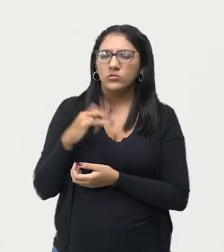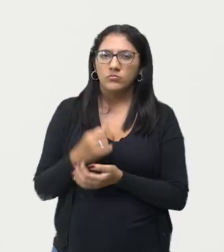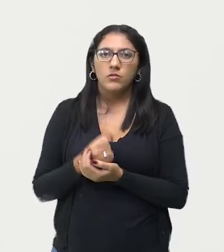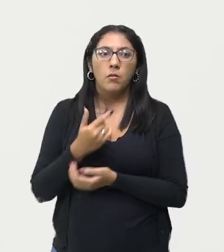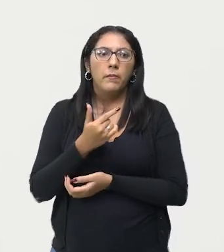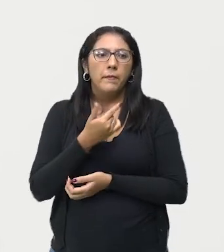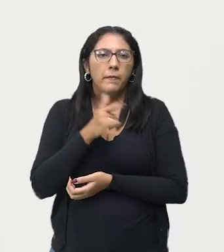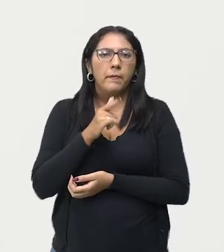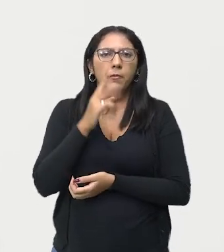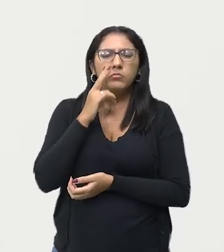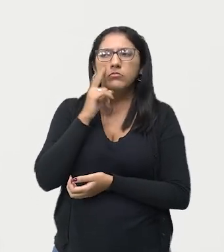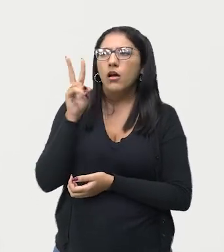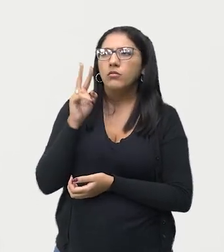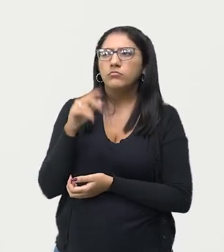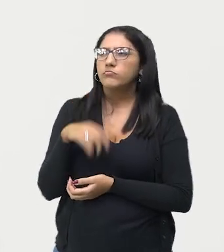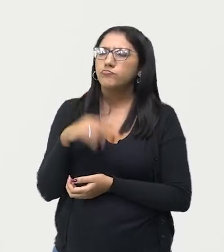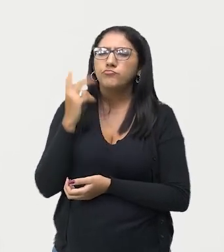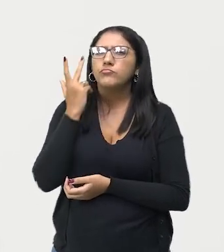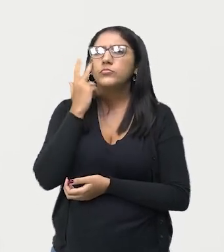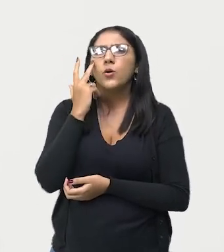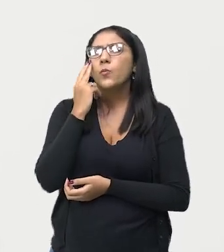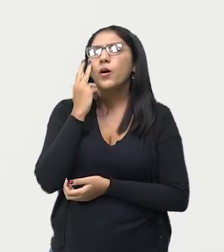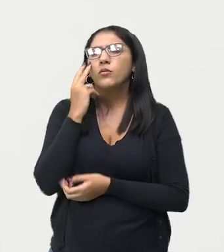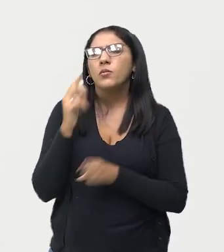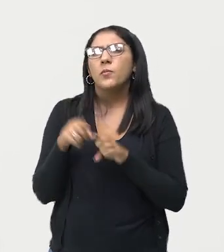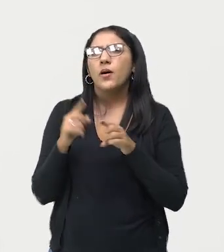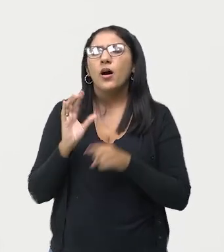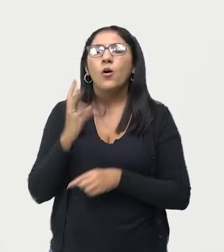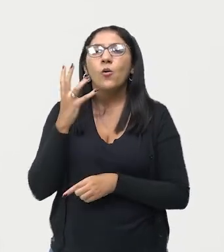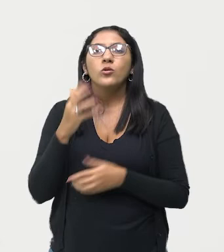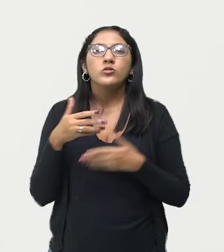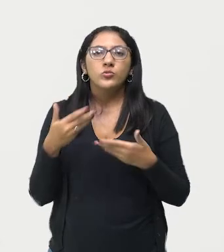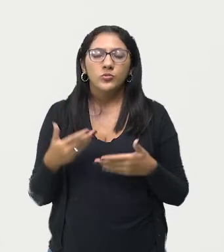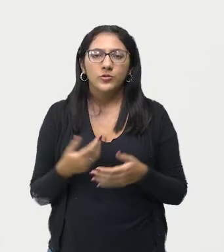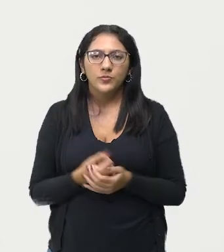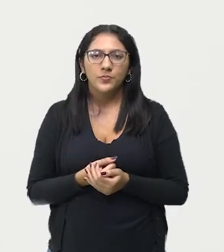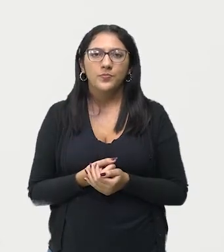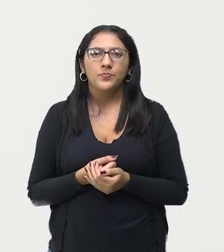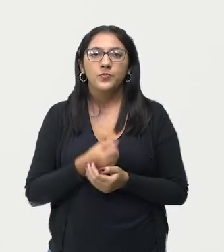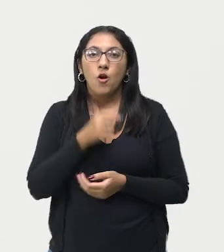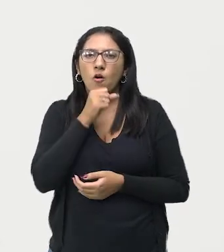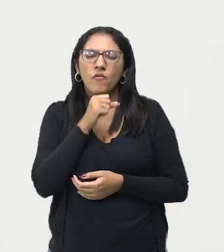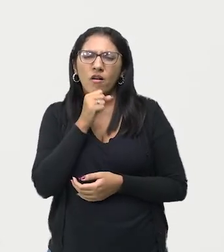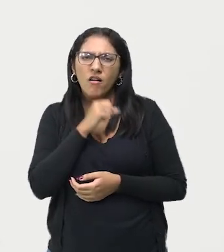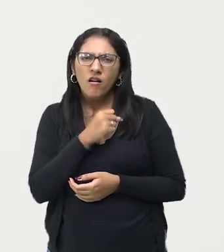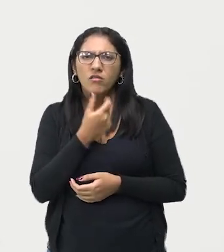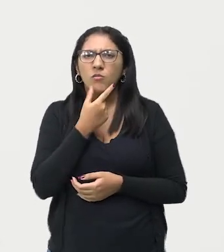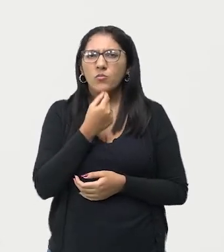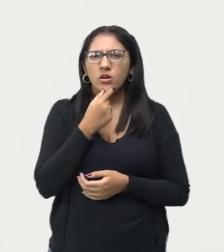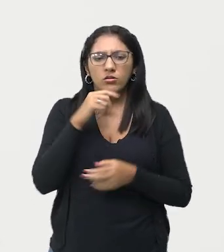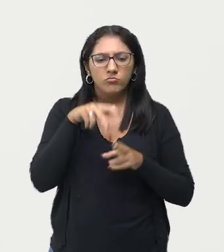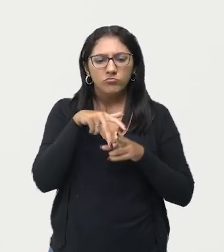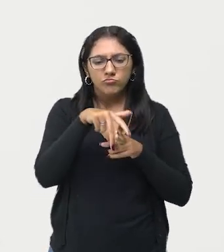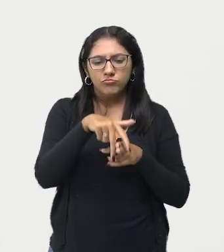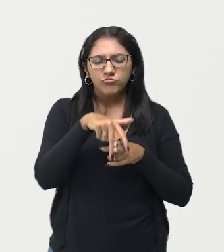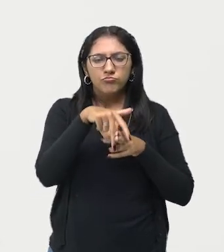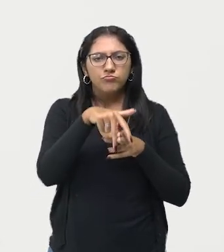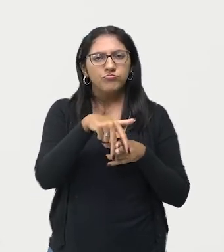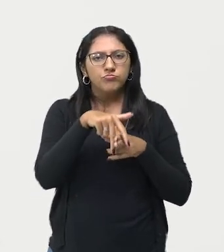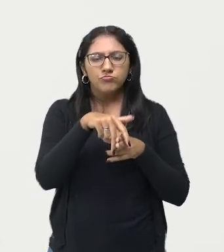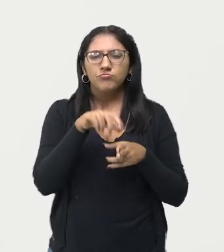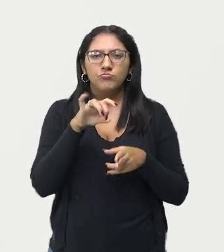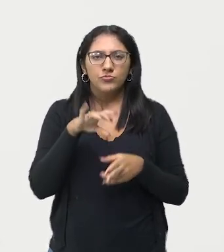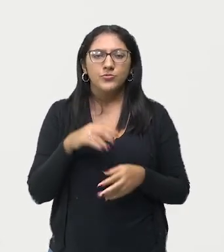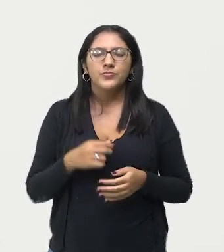cena e não acha uma crueldade. Mas o que é fato? É que o velho e o menino estavam montados num burro,